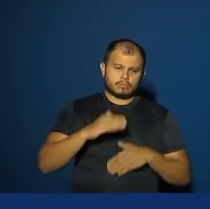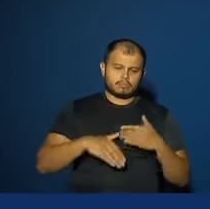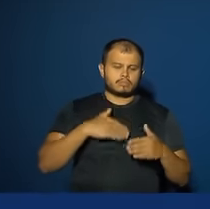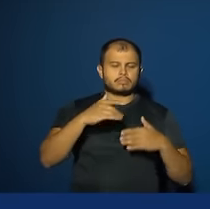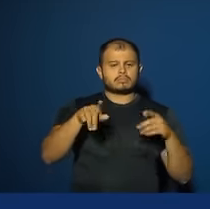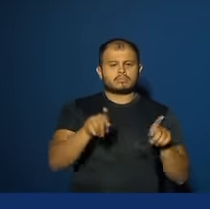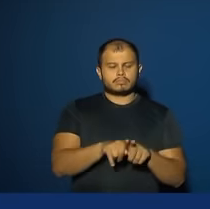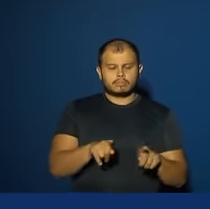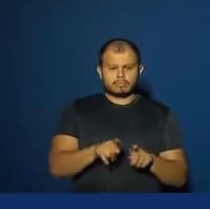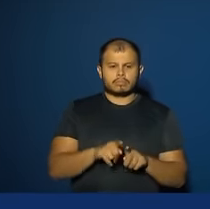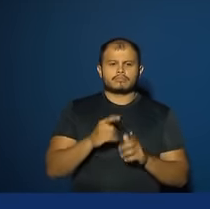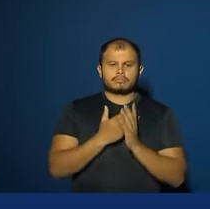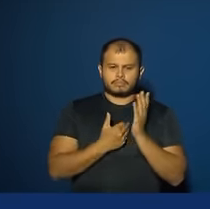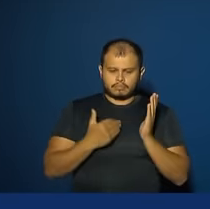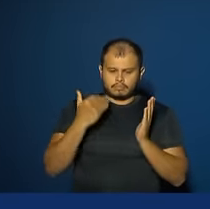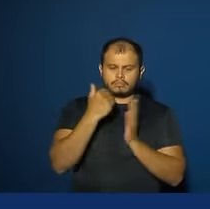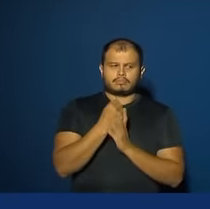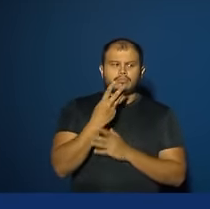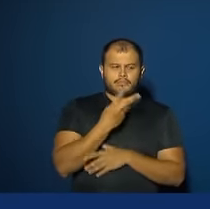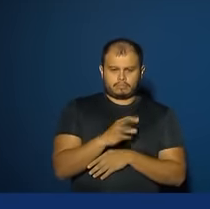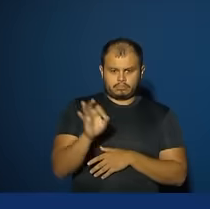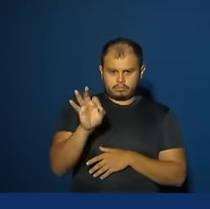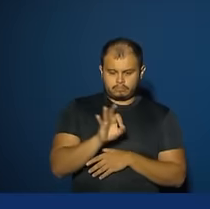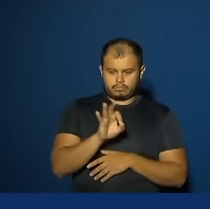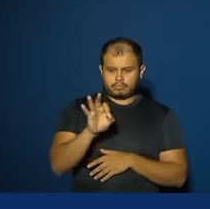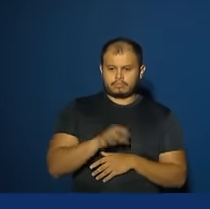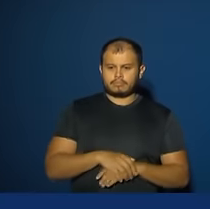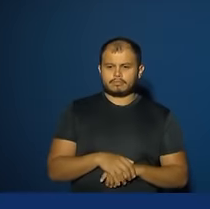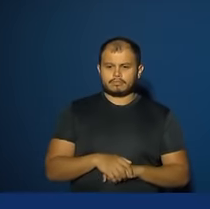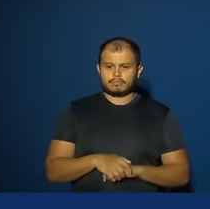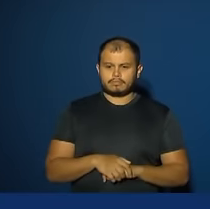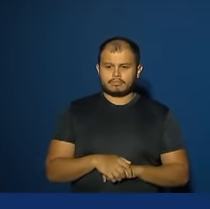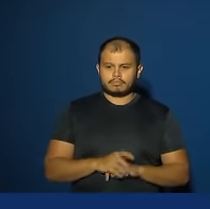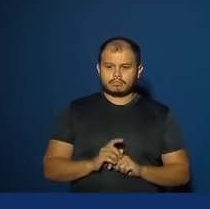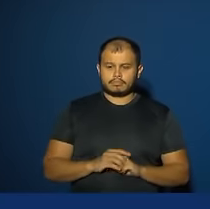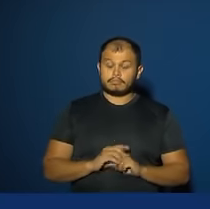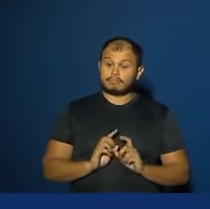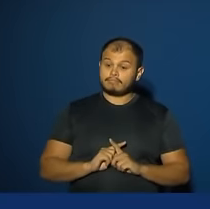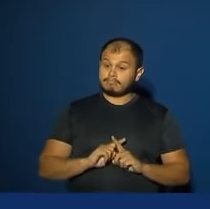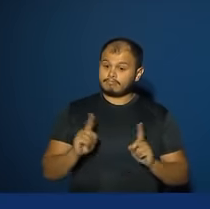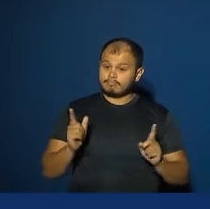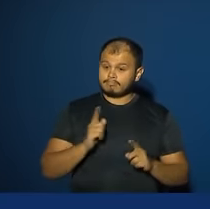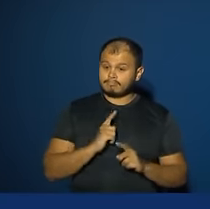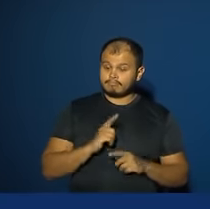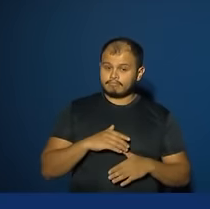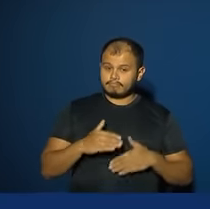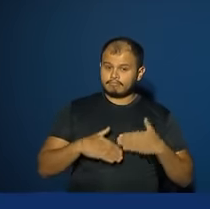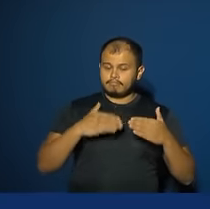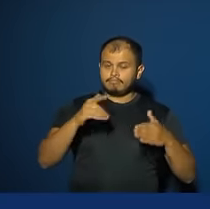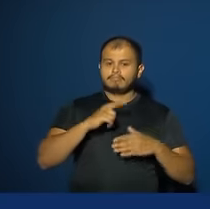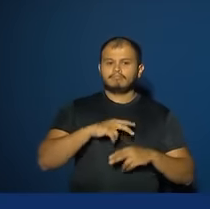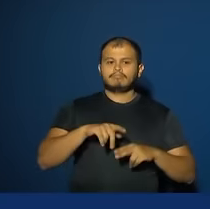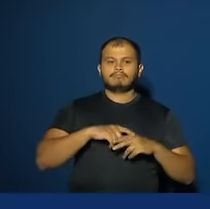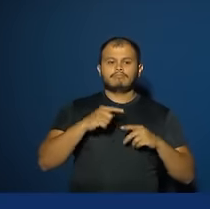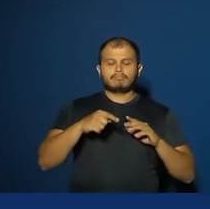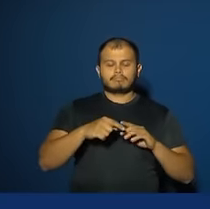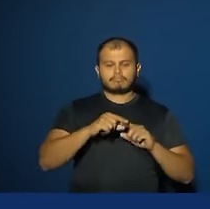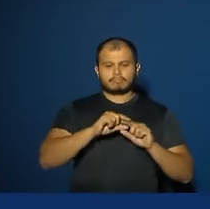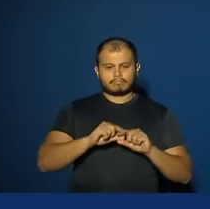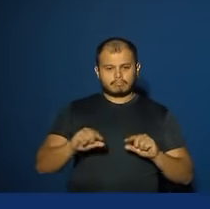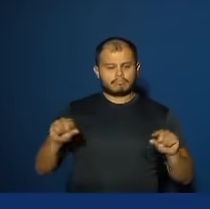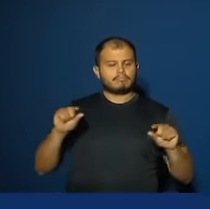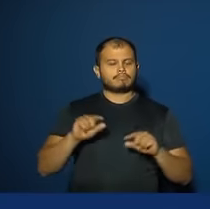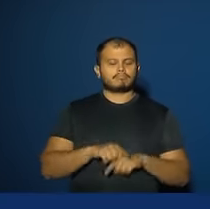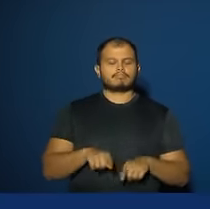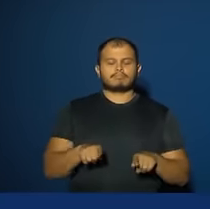vegetativo, mais um crescimento real de 3%, mesmo assim, o crescimento da despesa com previdência esse ano é um dos menores dos últimos 5 anos,